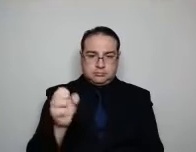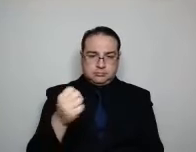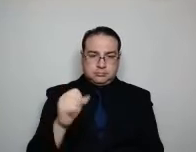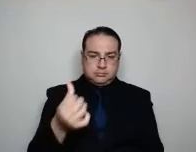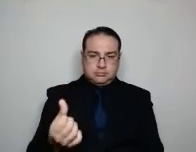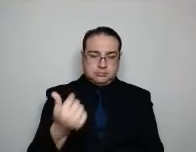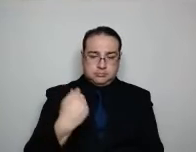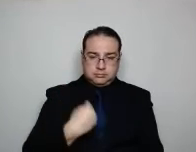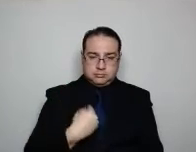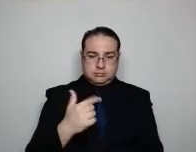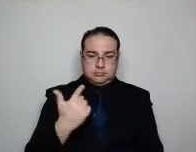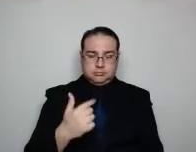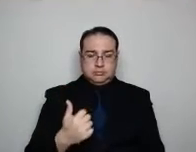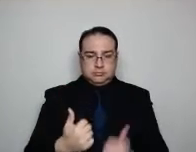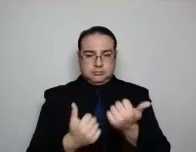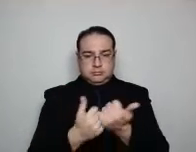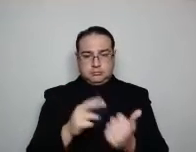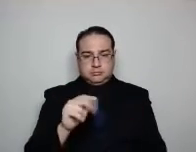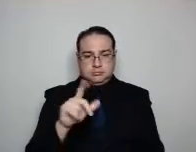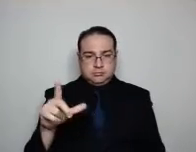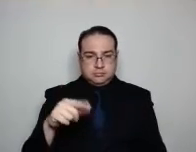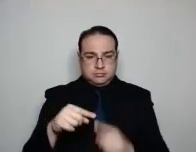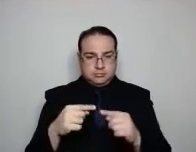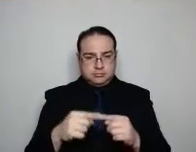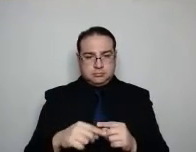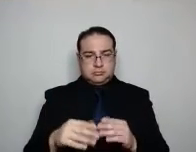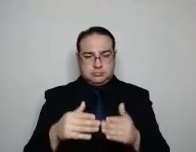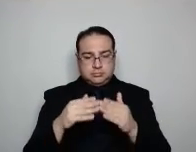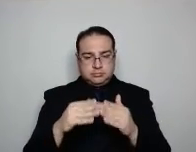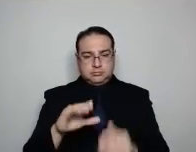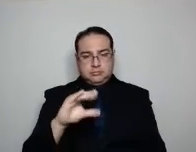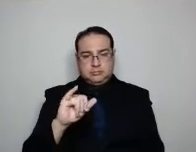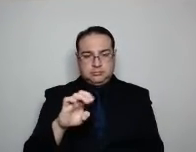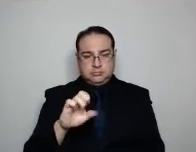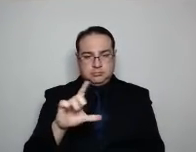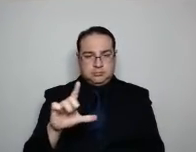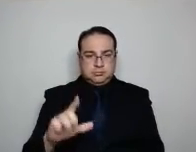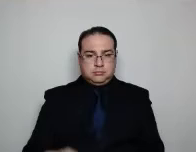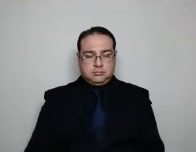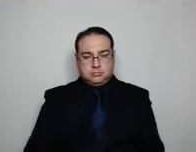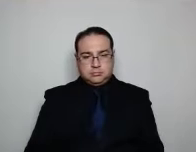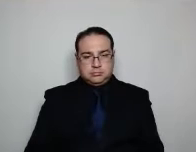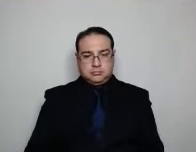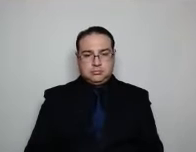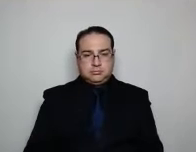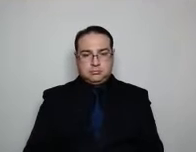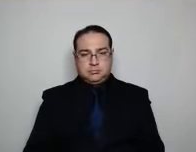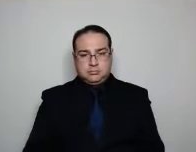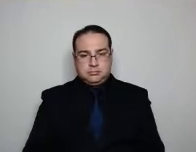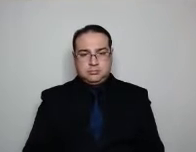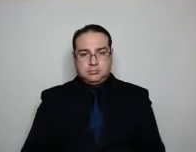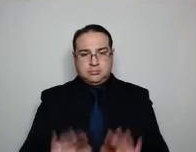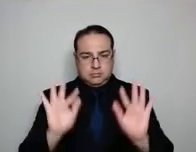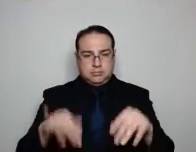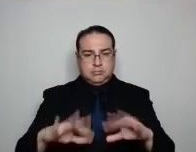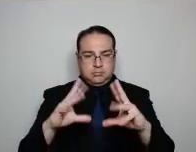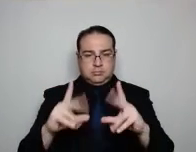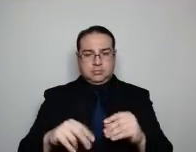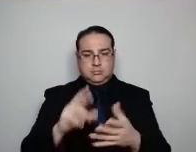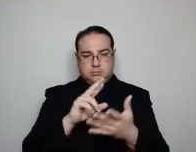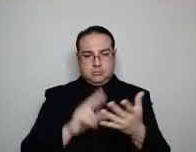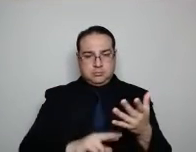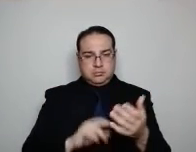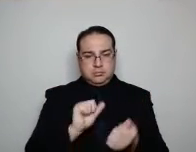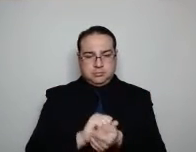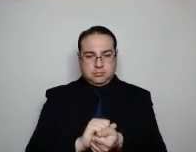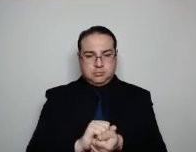sustentação oral, que são embargo de declaração e apelação civil, né? E termino aqui os da relatoria... Doutor